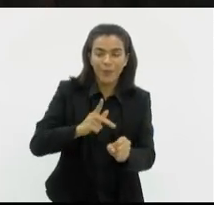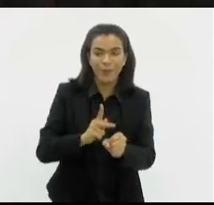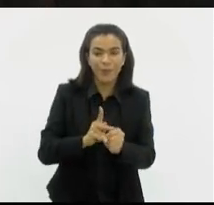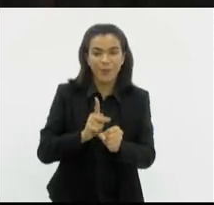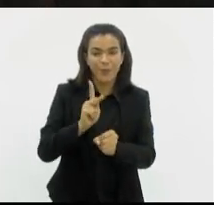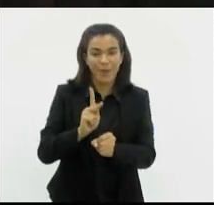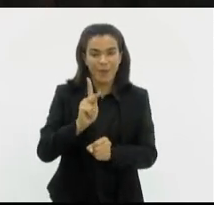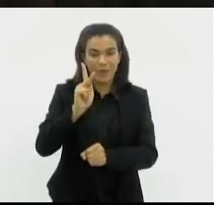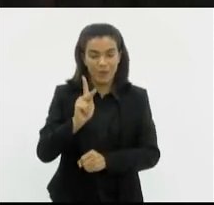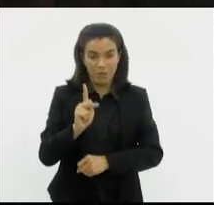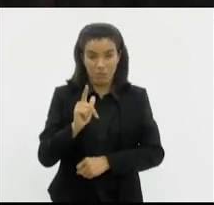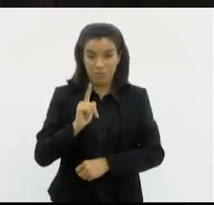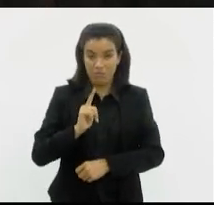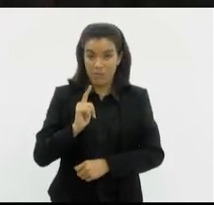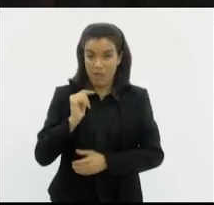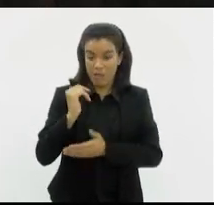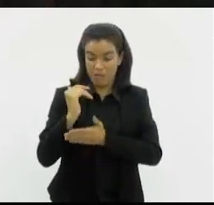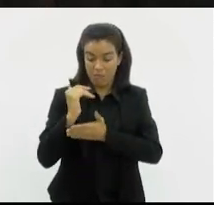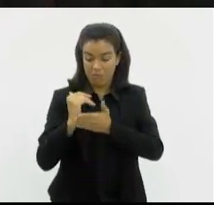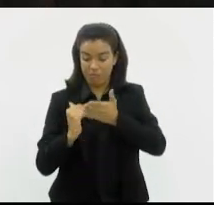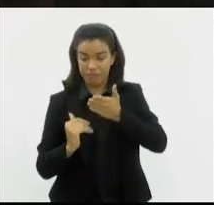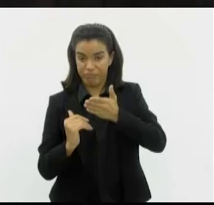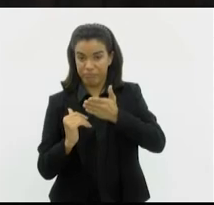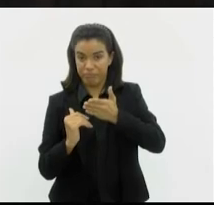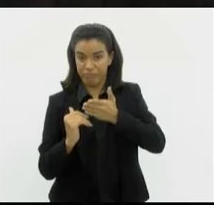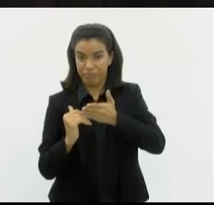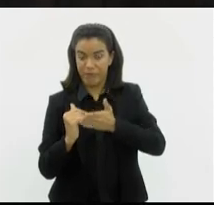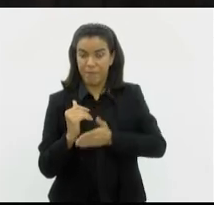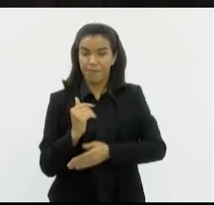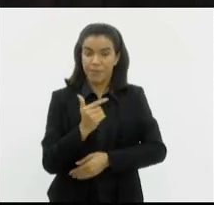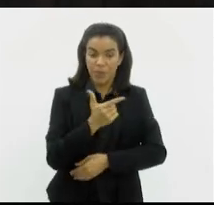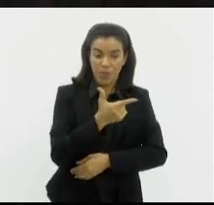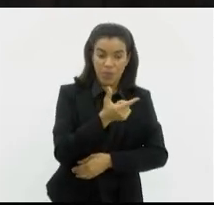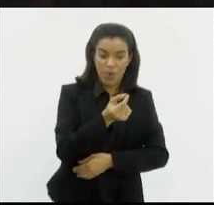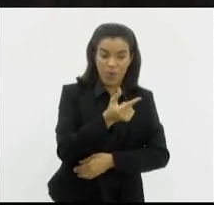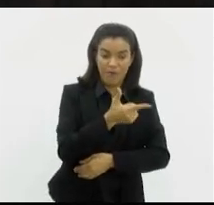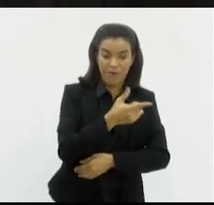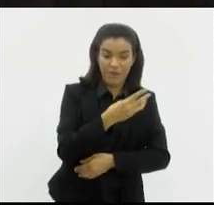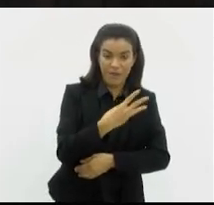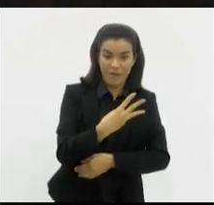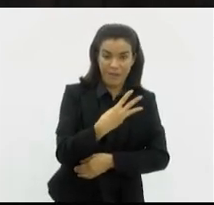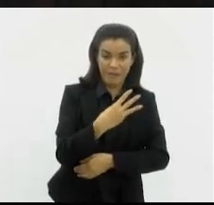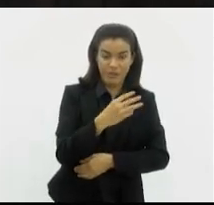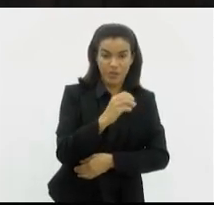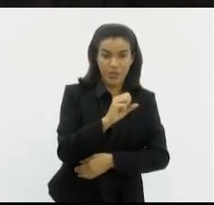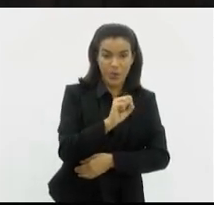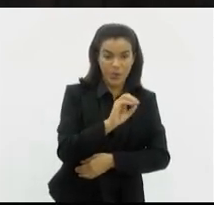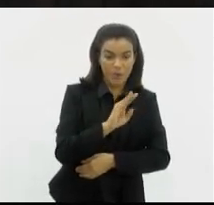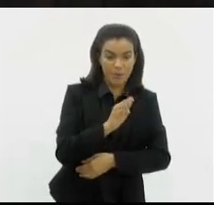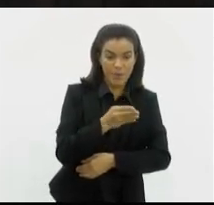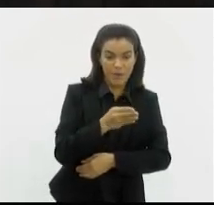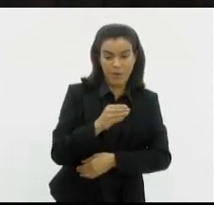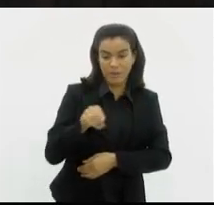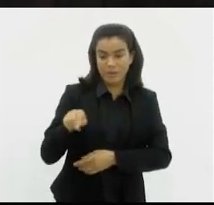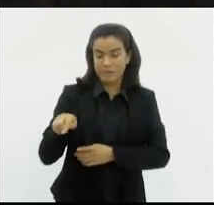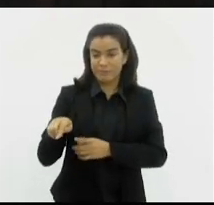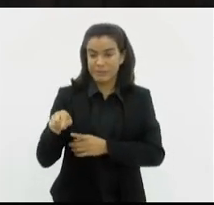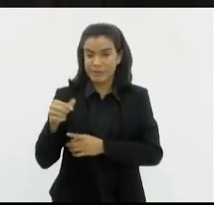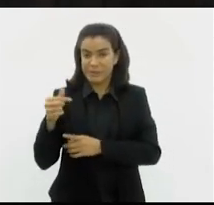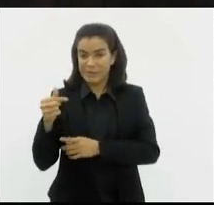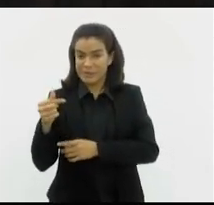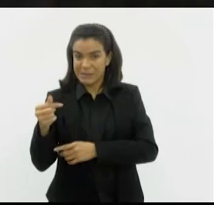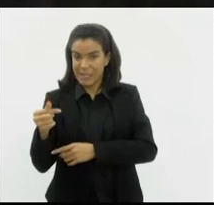teve um déficit, caiu de 2023 de 8 bilhões para 7 bilhões e